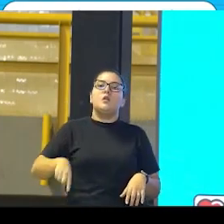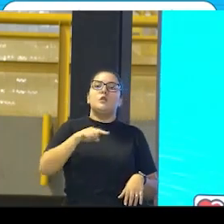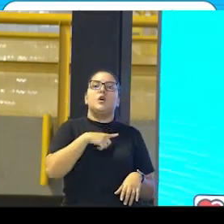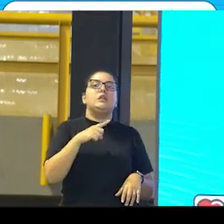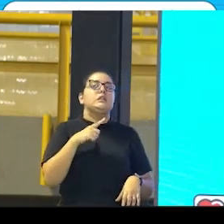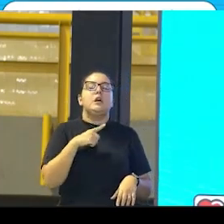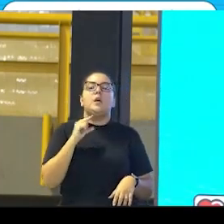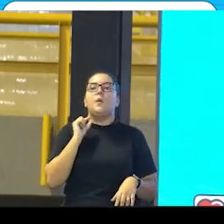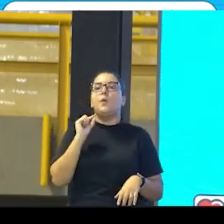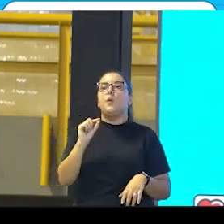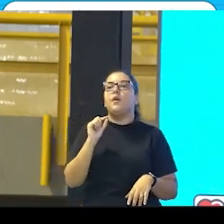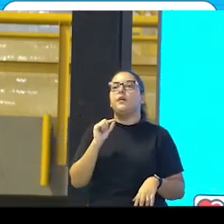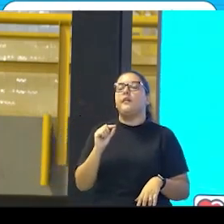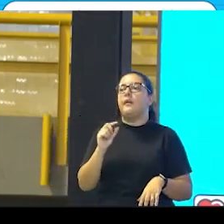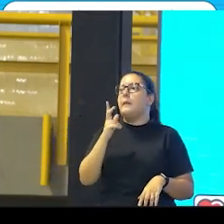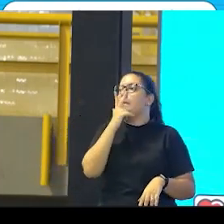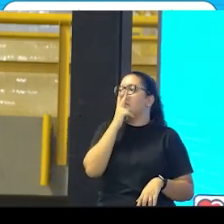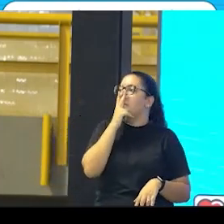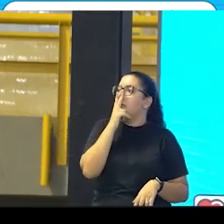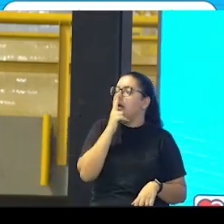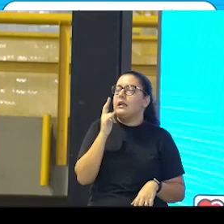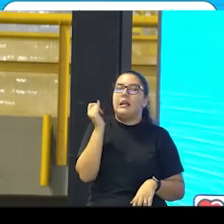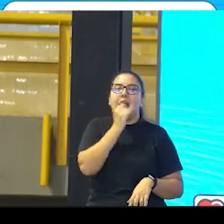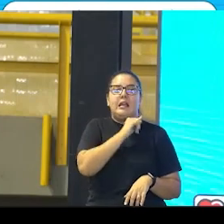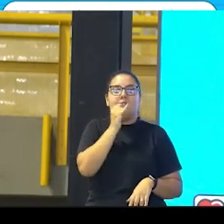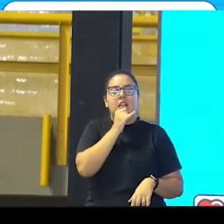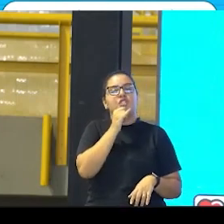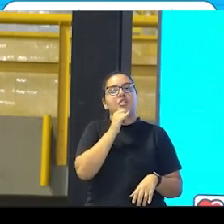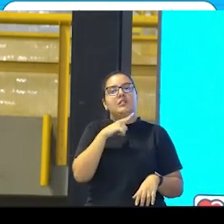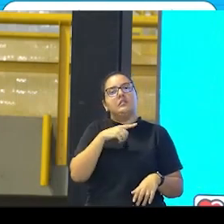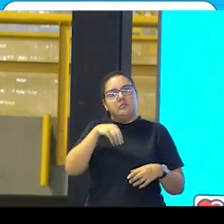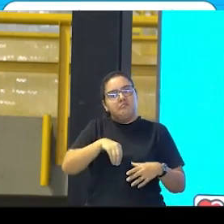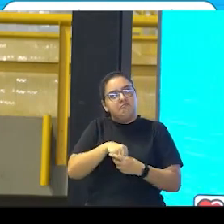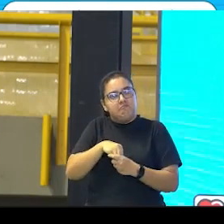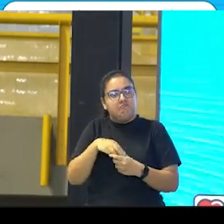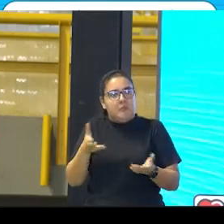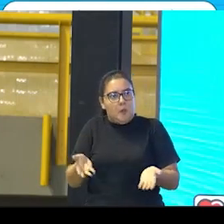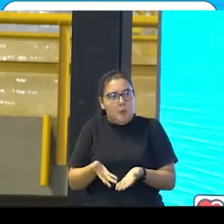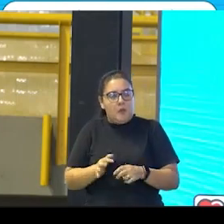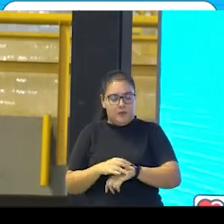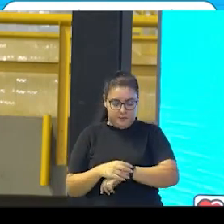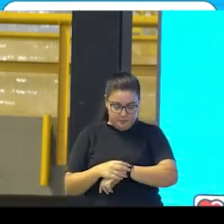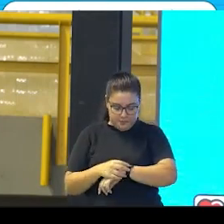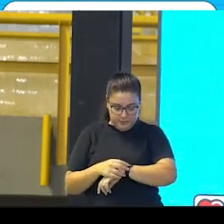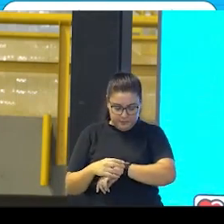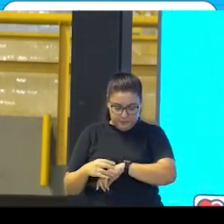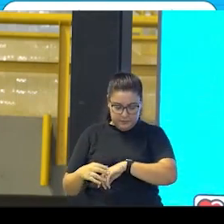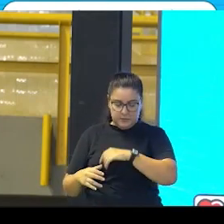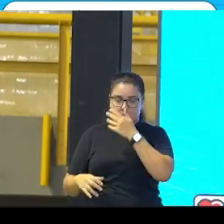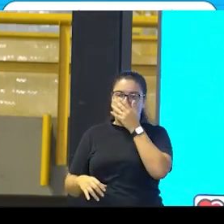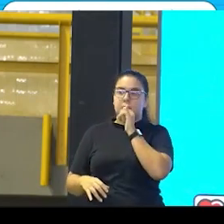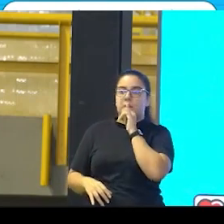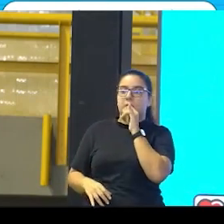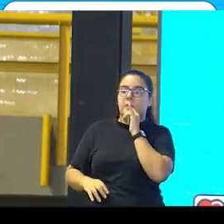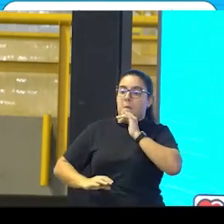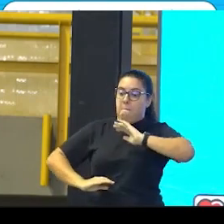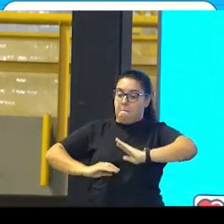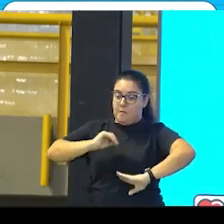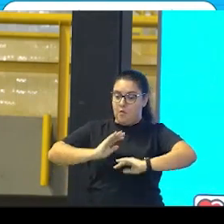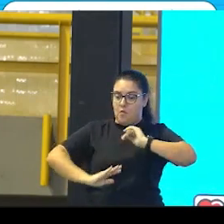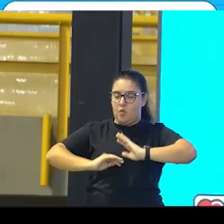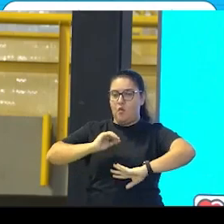ter aquela reservazinha de energia que todos nós temos aqui, tá? Daquele que é